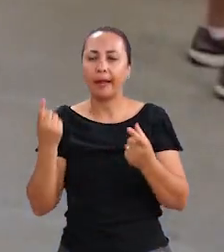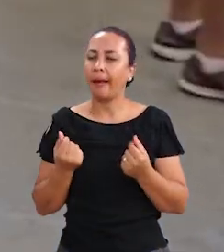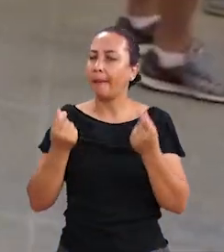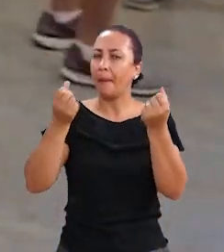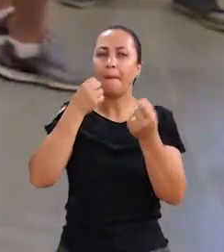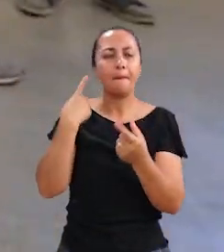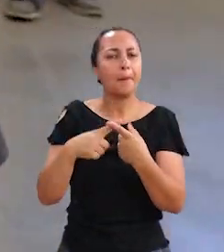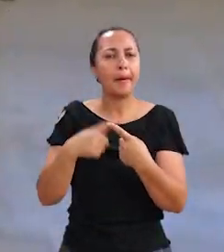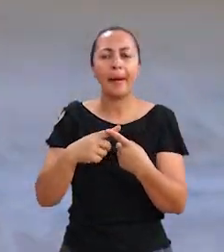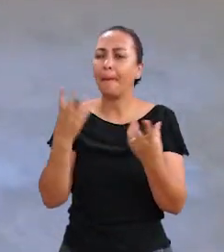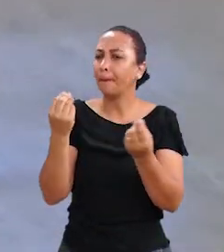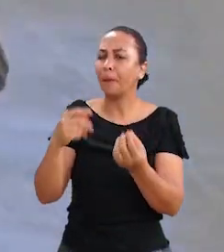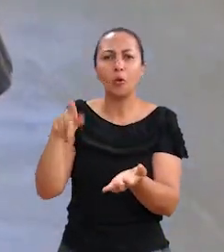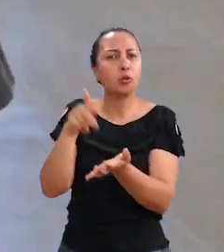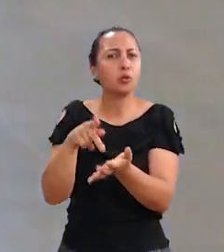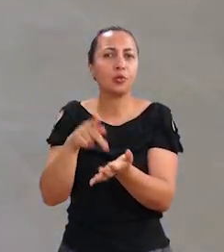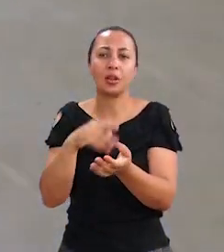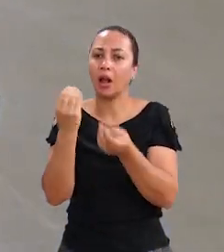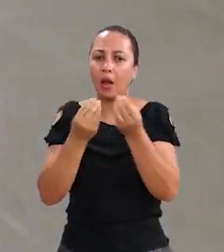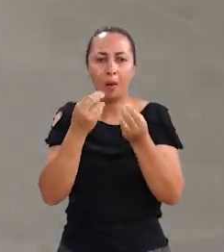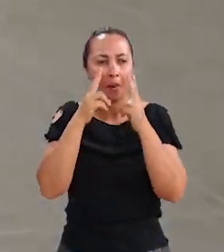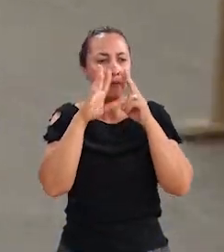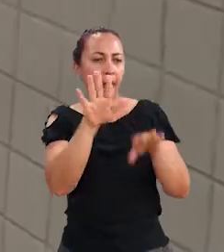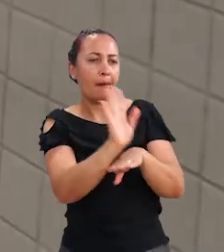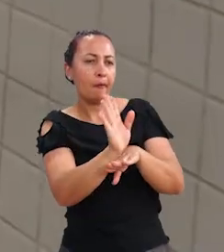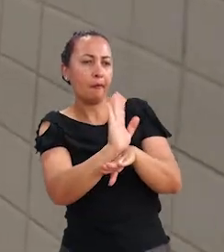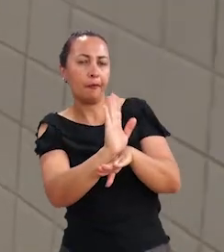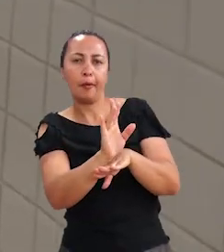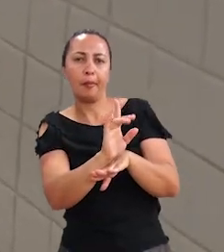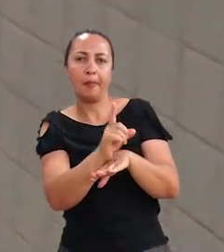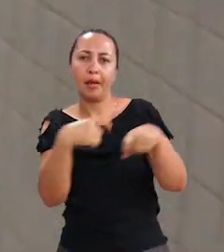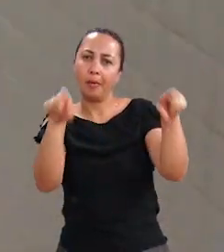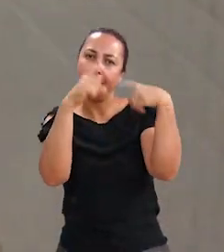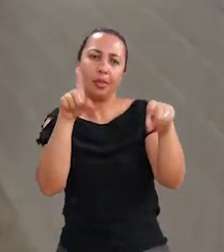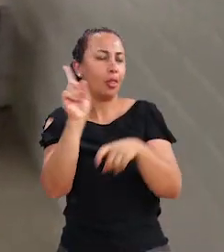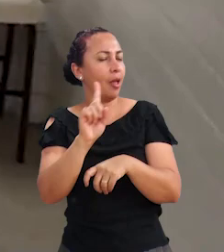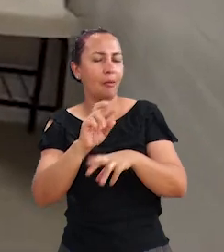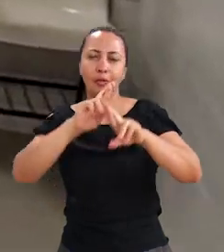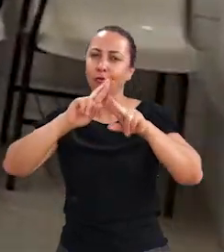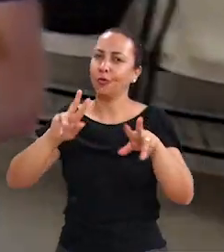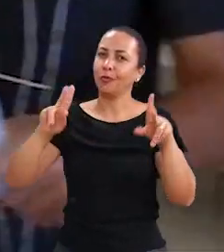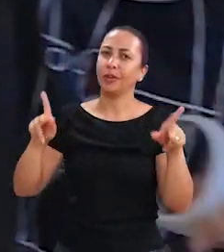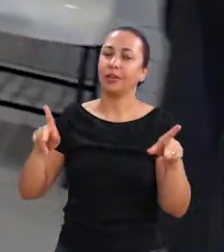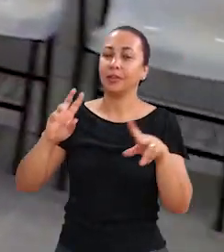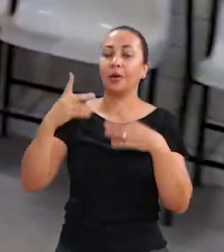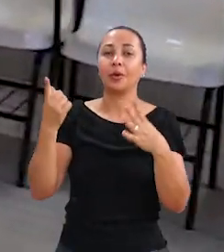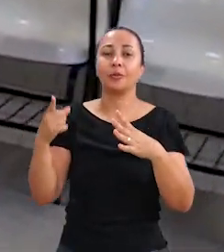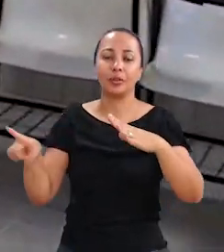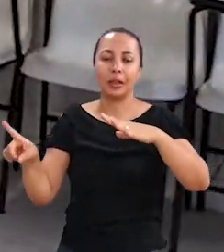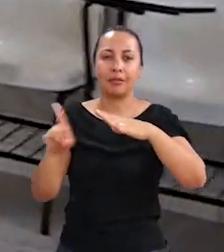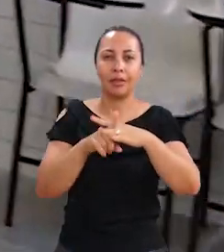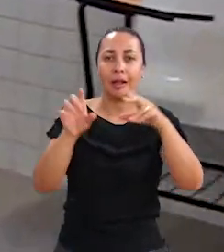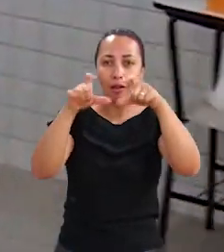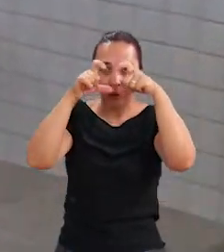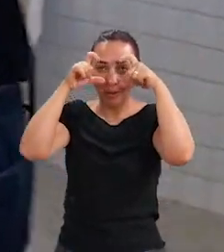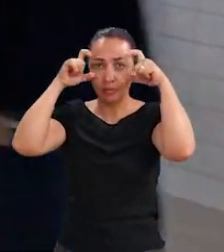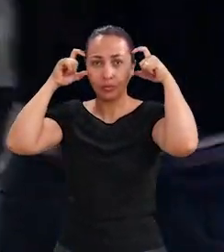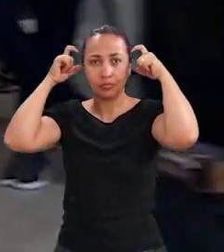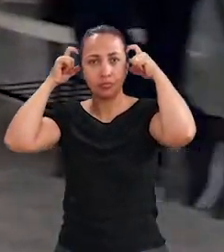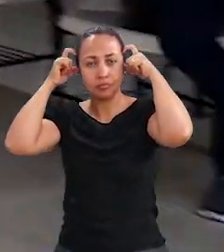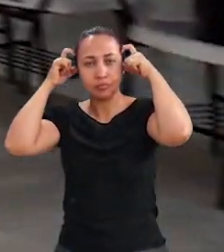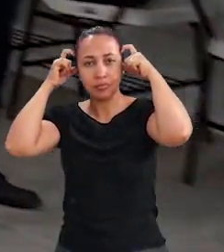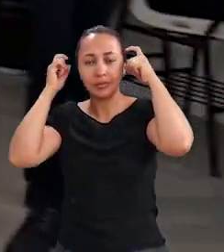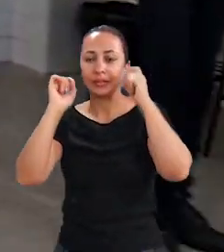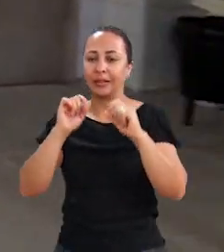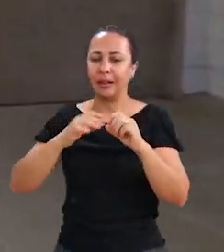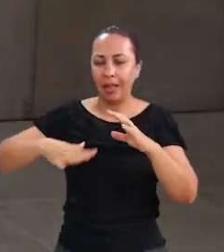muito rica porque é muito realista. Não é como você ver assistir um filme na tela de um computador. Quando você insere o